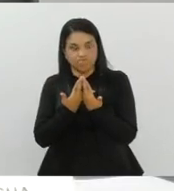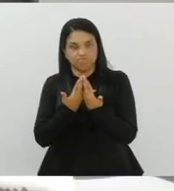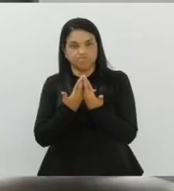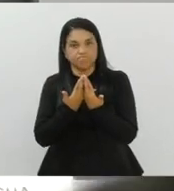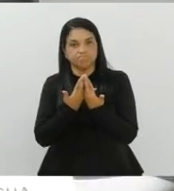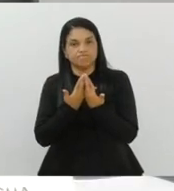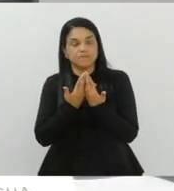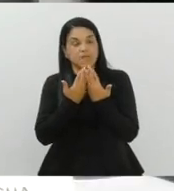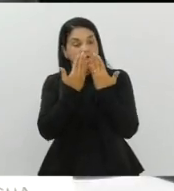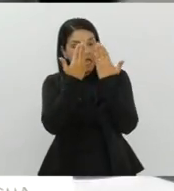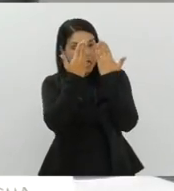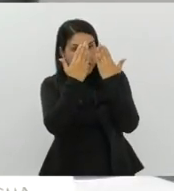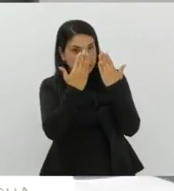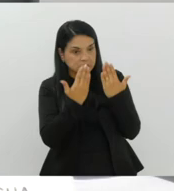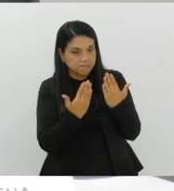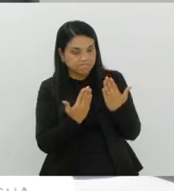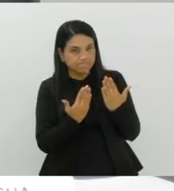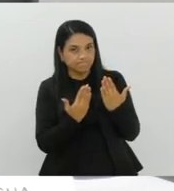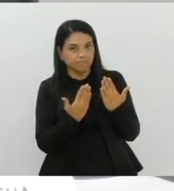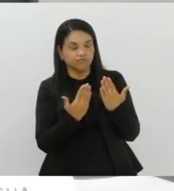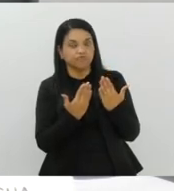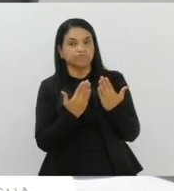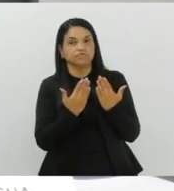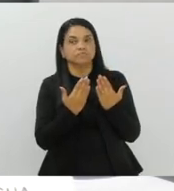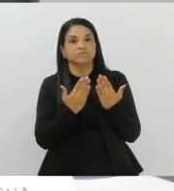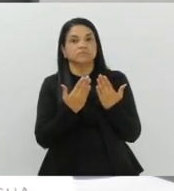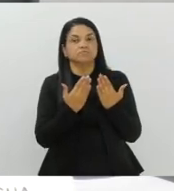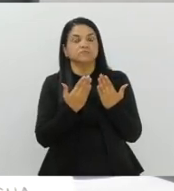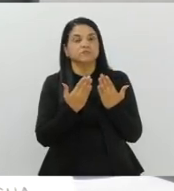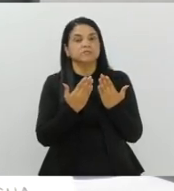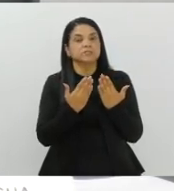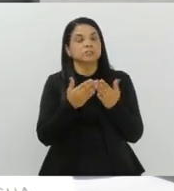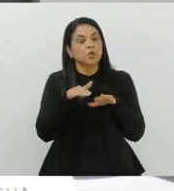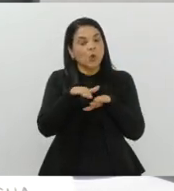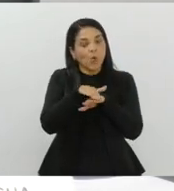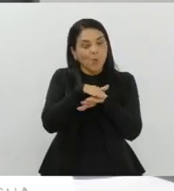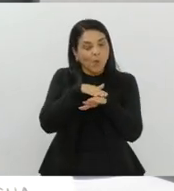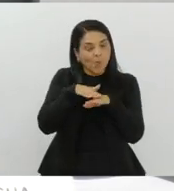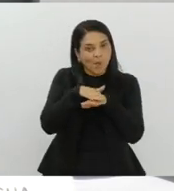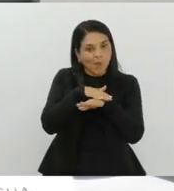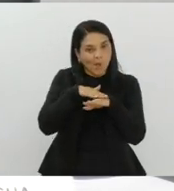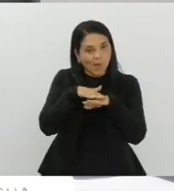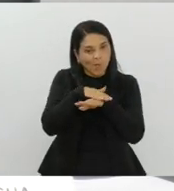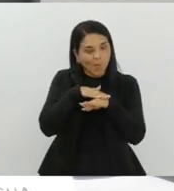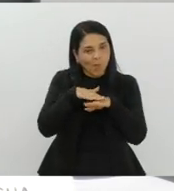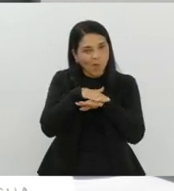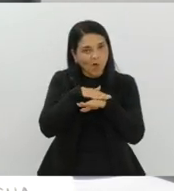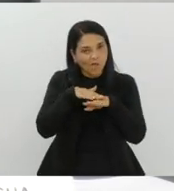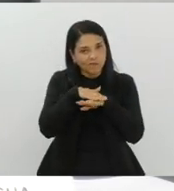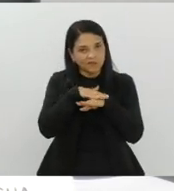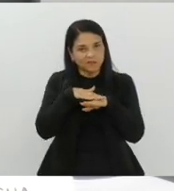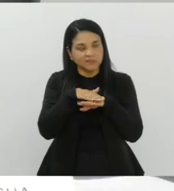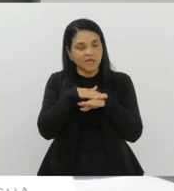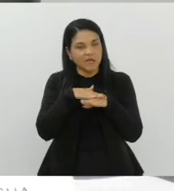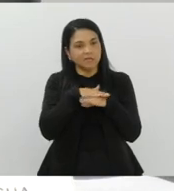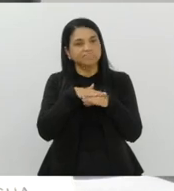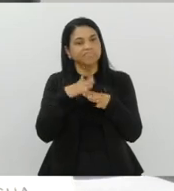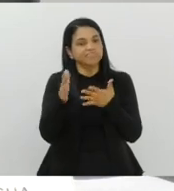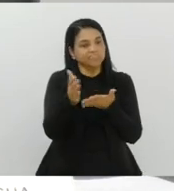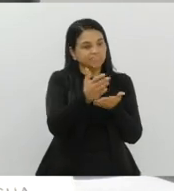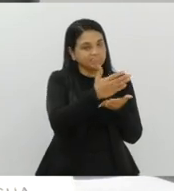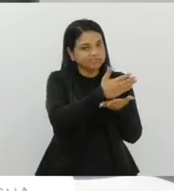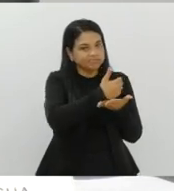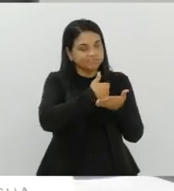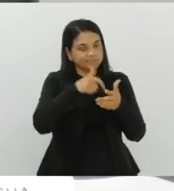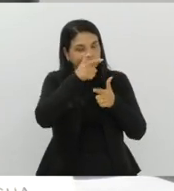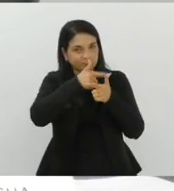rever todas, não rever seus atos, mas conversar, apurar essas questões,